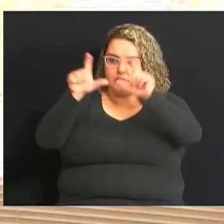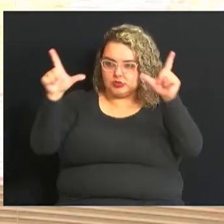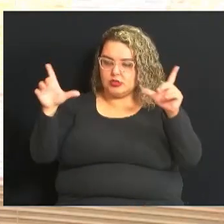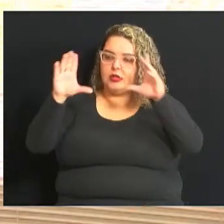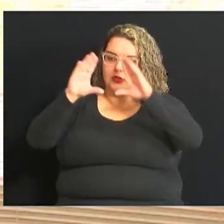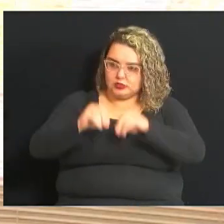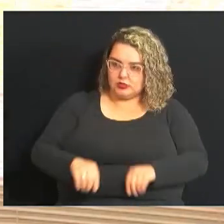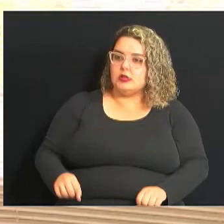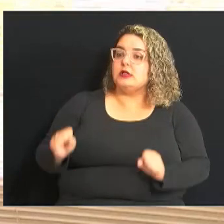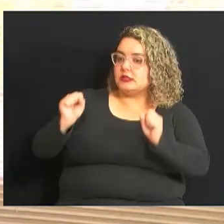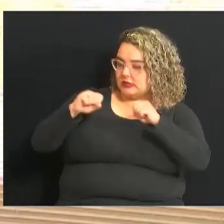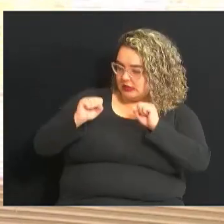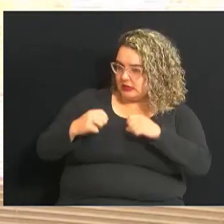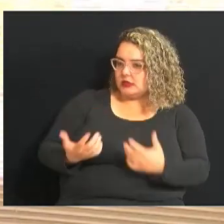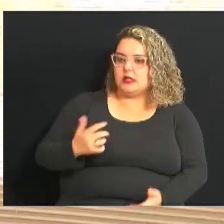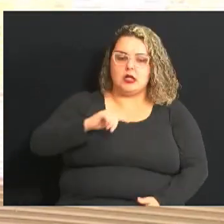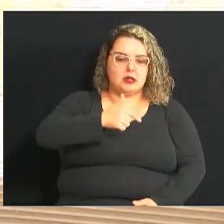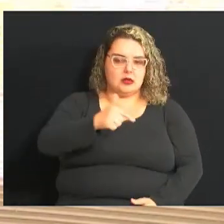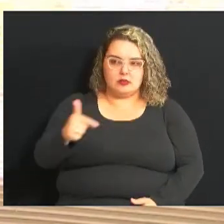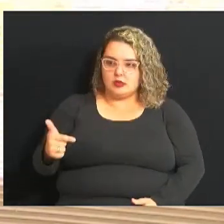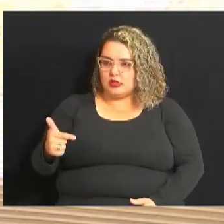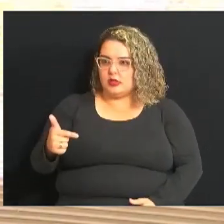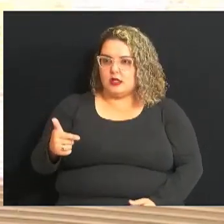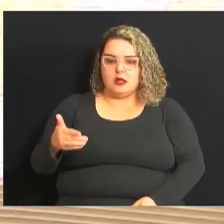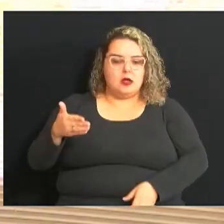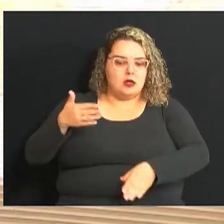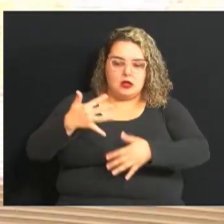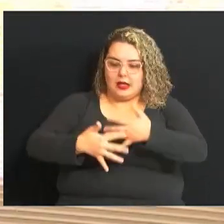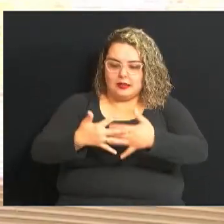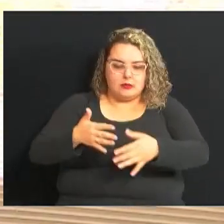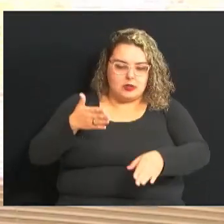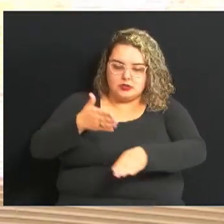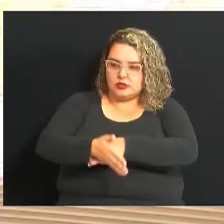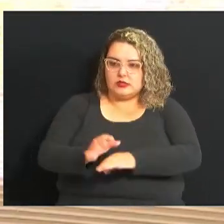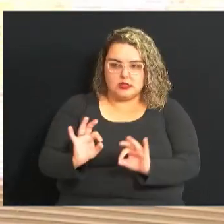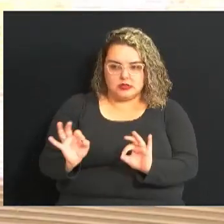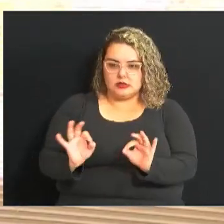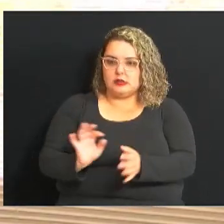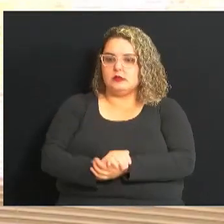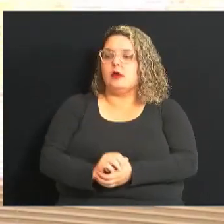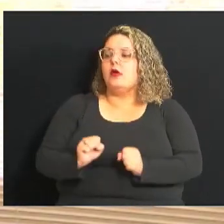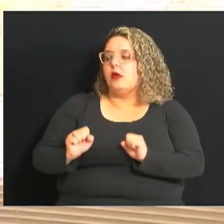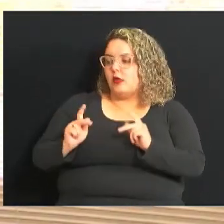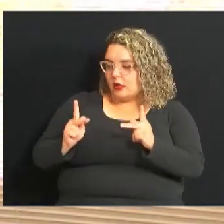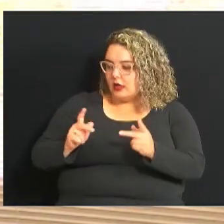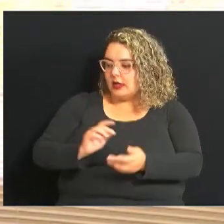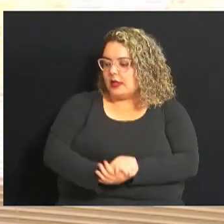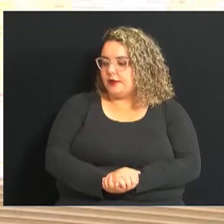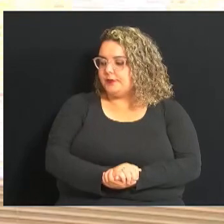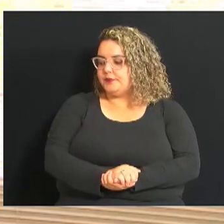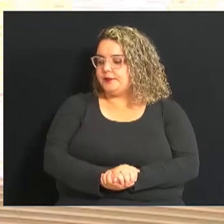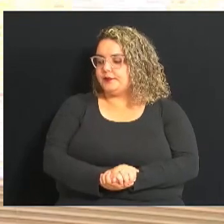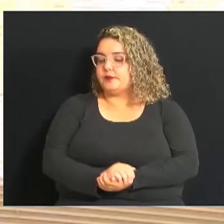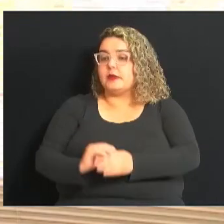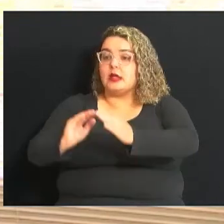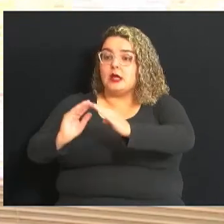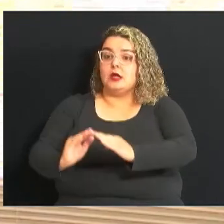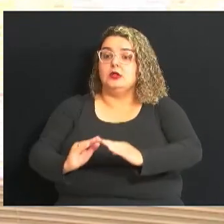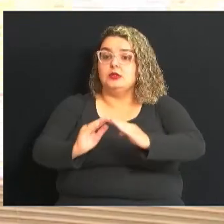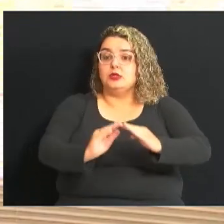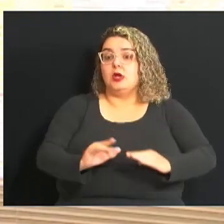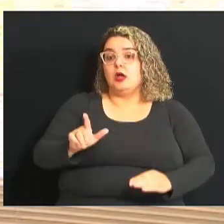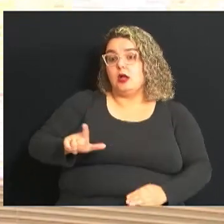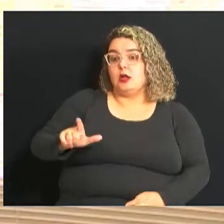também? Sim, não haverá impedimento de acesso. Tá. E os moradores, evidentemente,